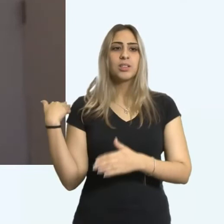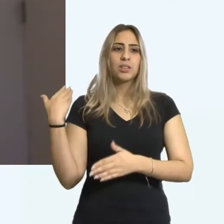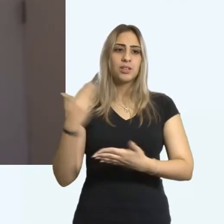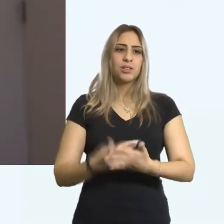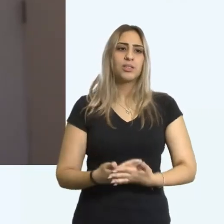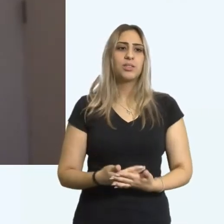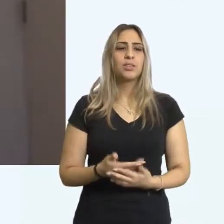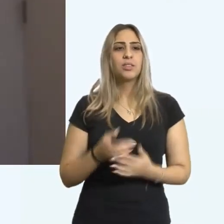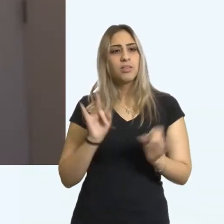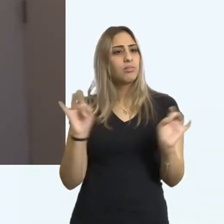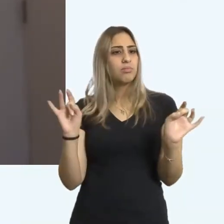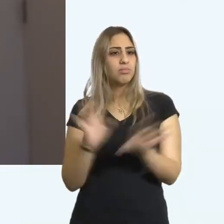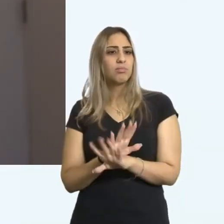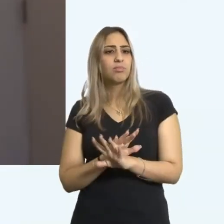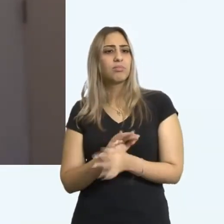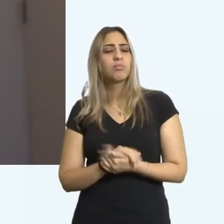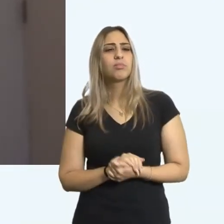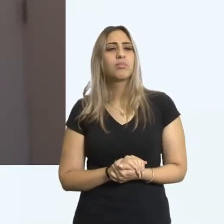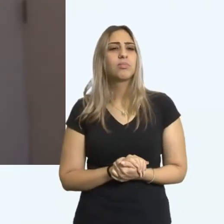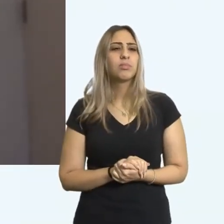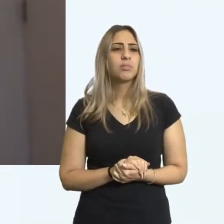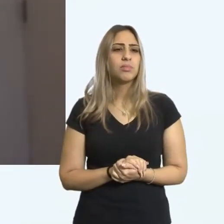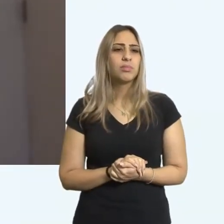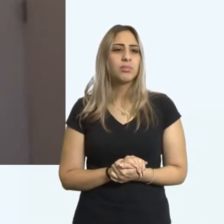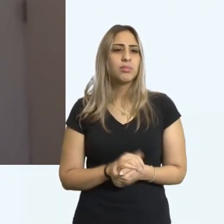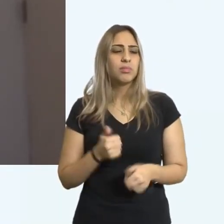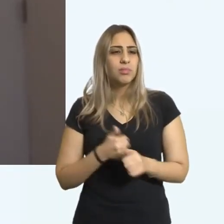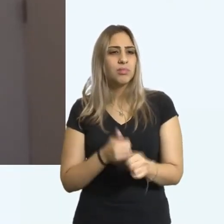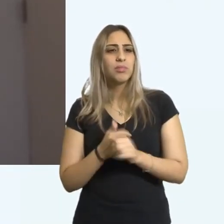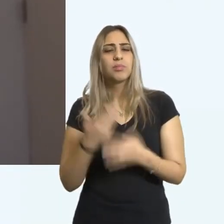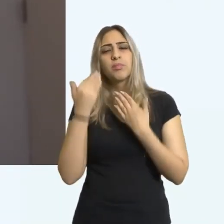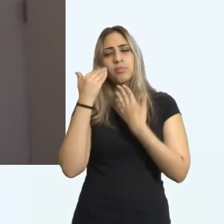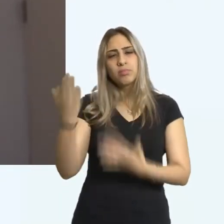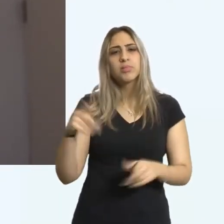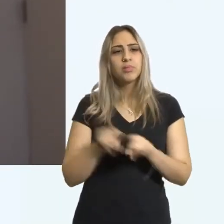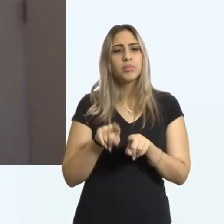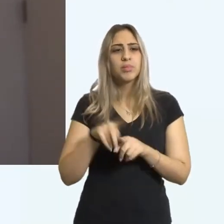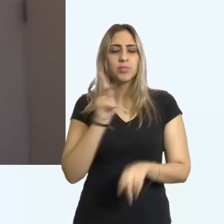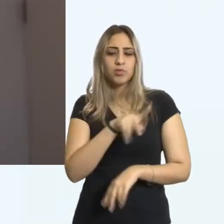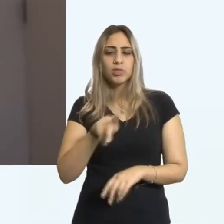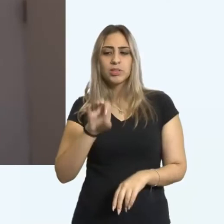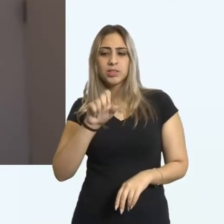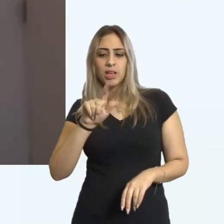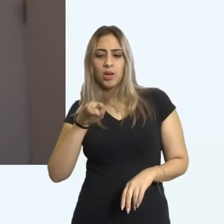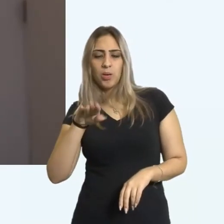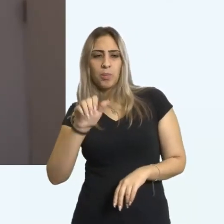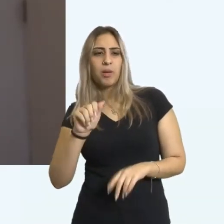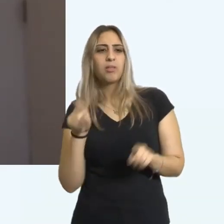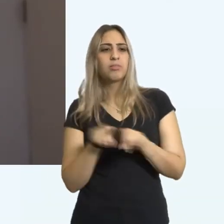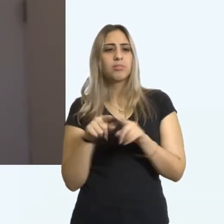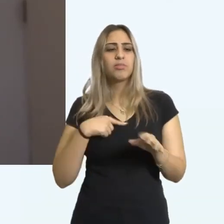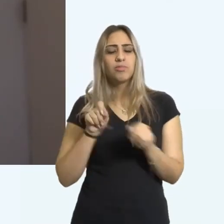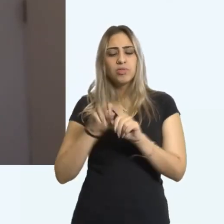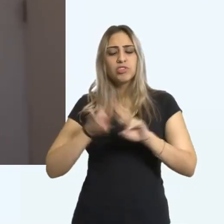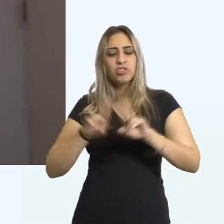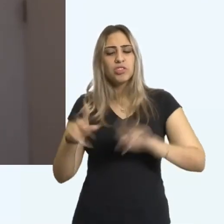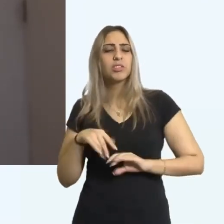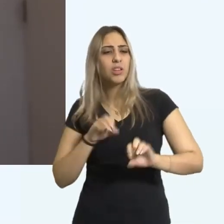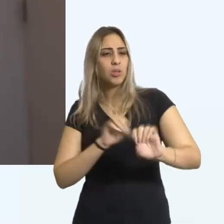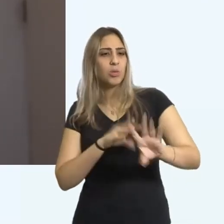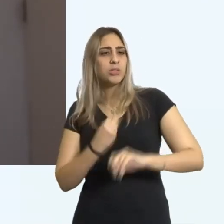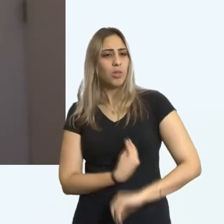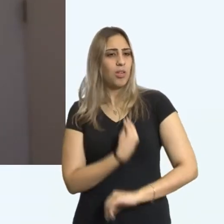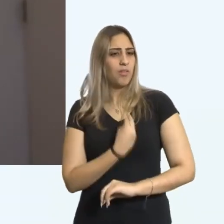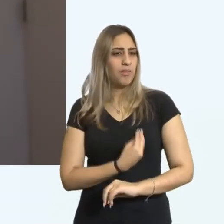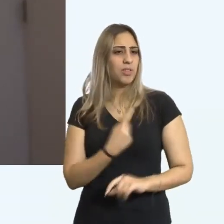que com ele tinha Tropykália era descer também professora Selma do Admiro sódio que é uma grande diferença na educação na